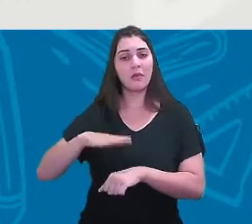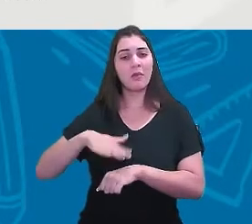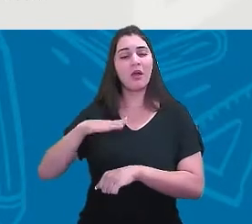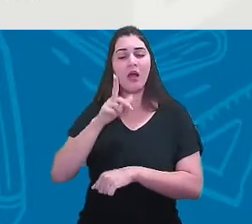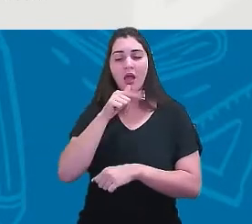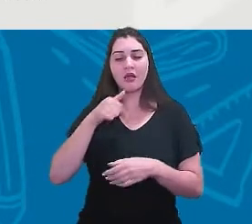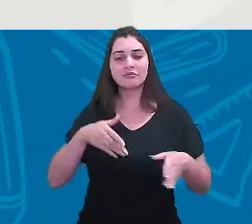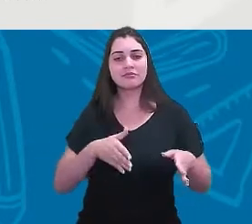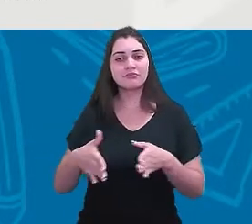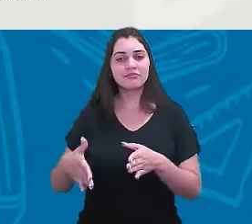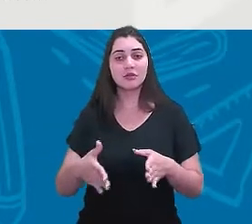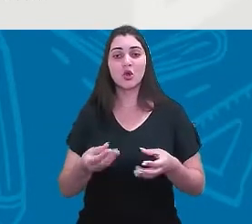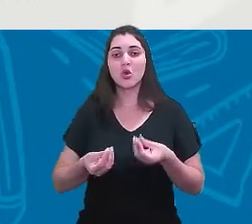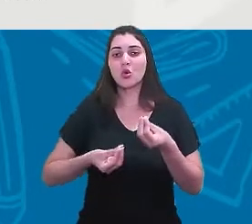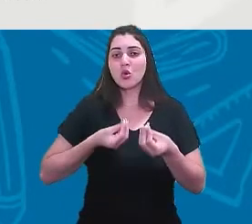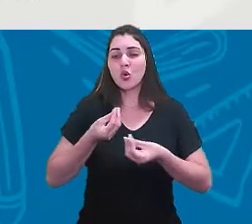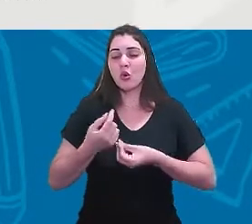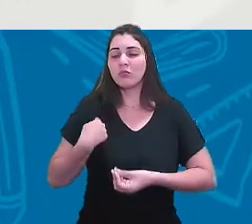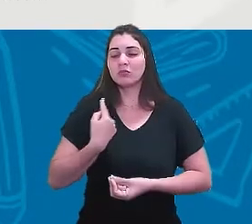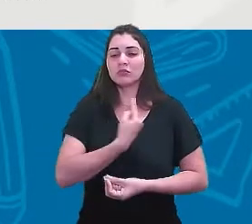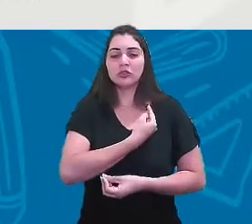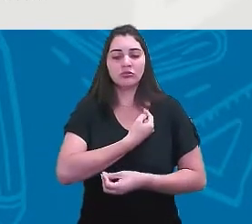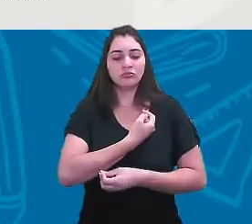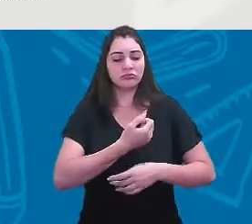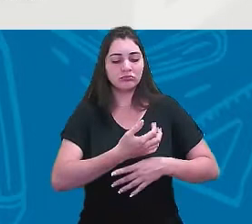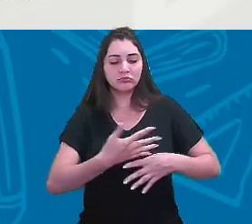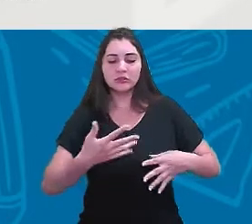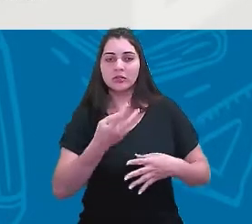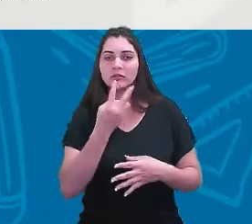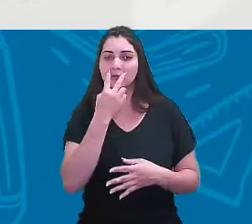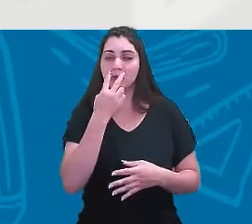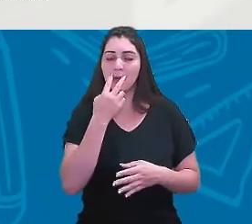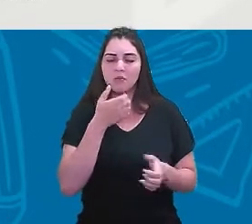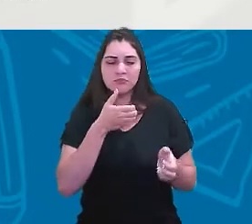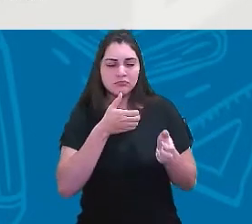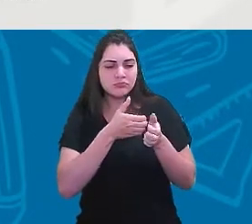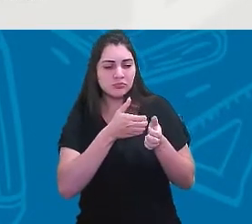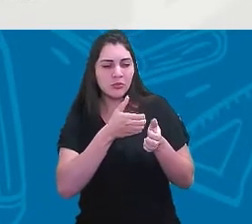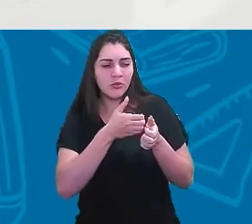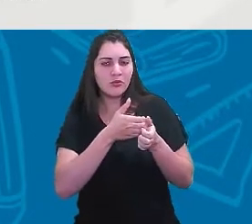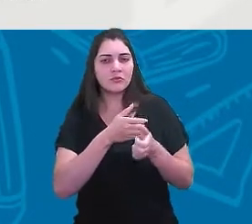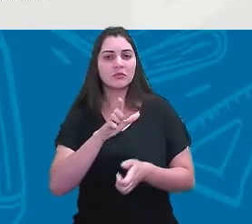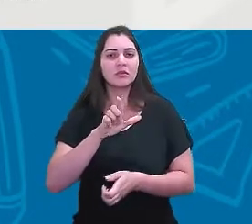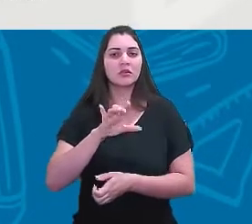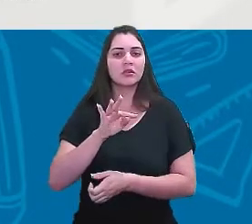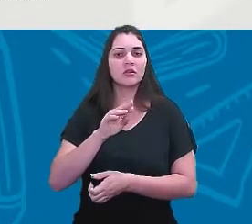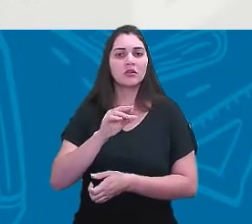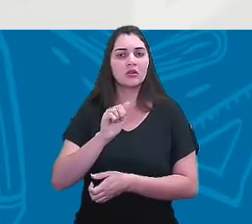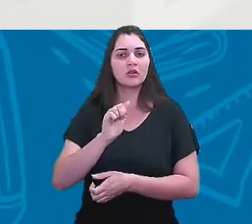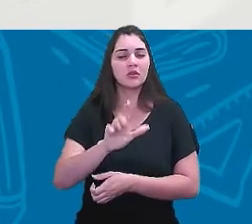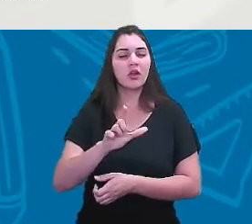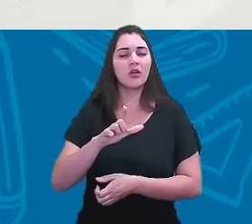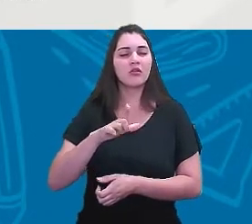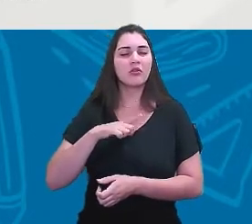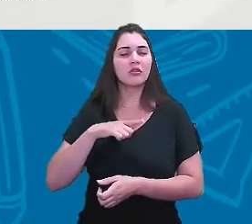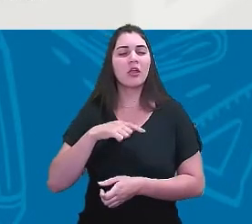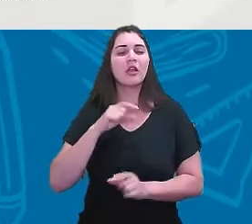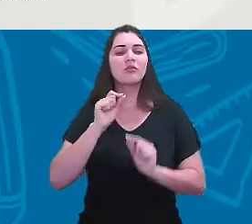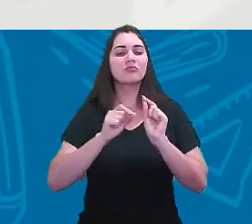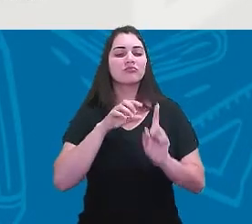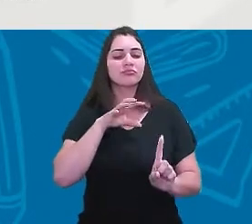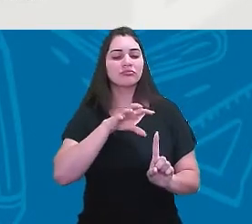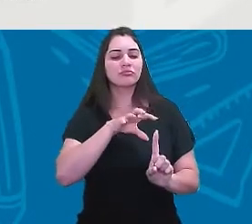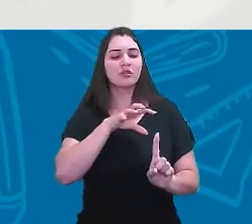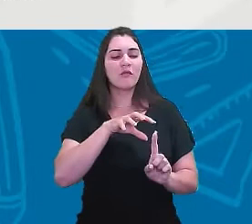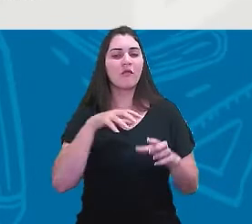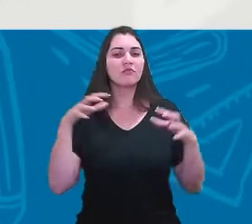E como o nosso município, como a nossa cidade, ela está mais próxima do litoral, a gente acaba tendo mais influência, né,